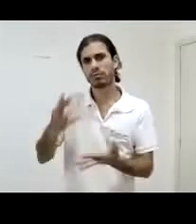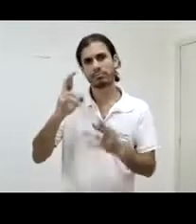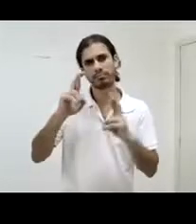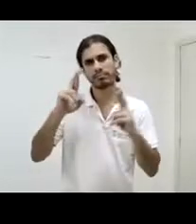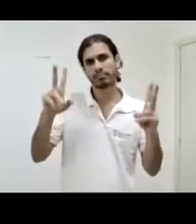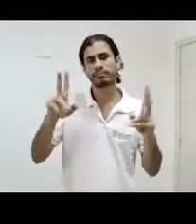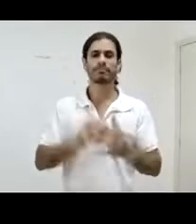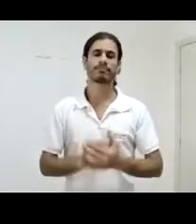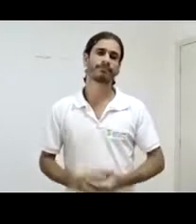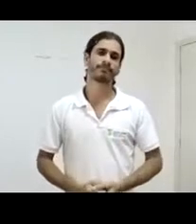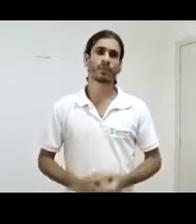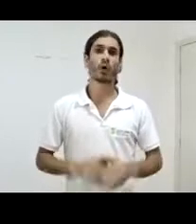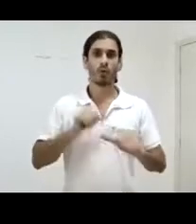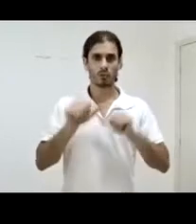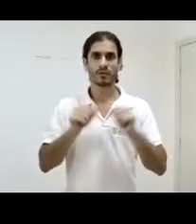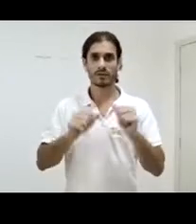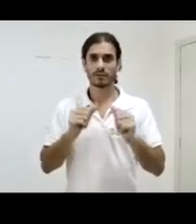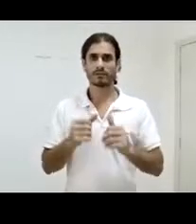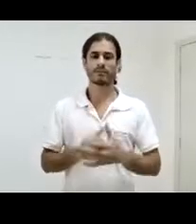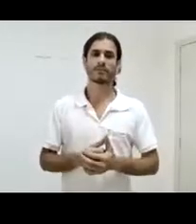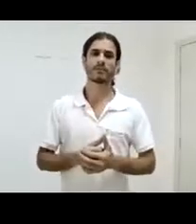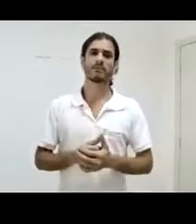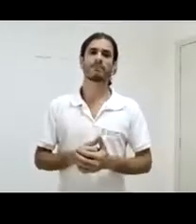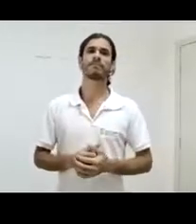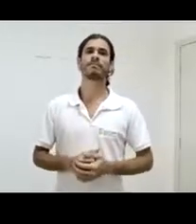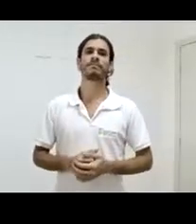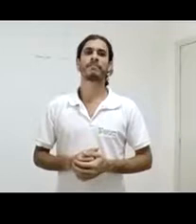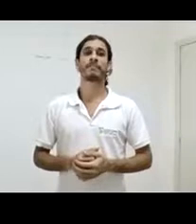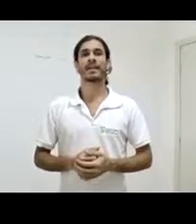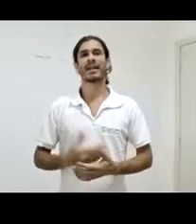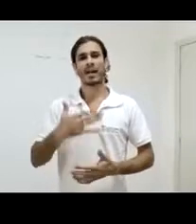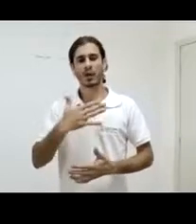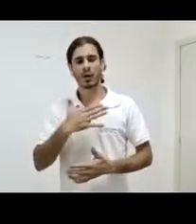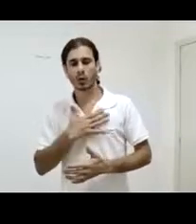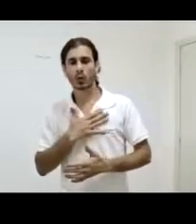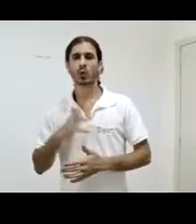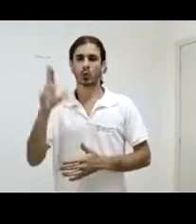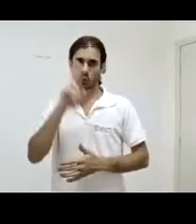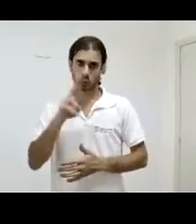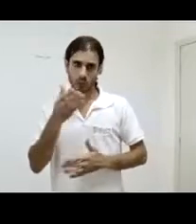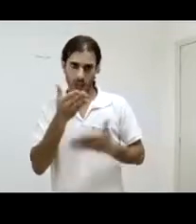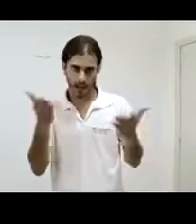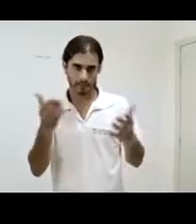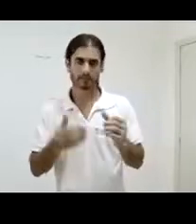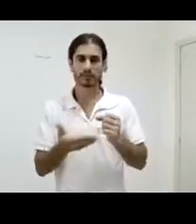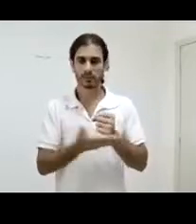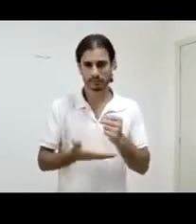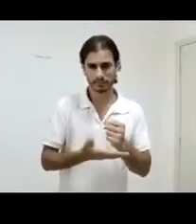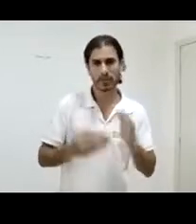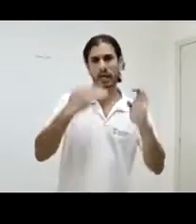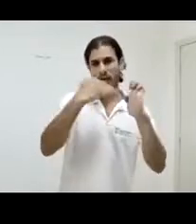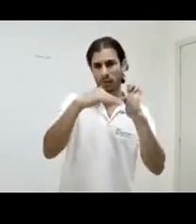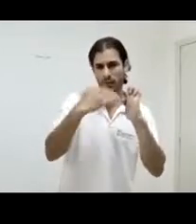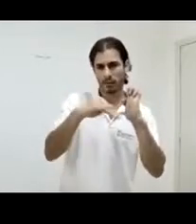Essas foram as referências que eu utilizei. Muito obrigada. Aqui está meu e-mail, meu contato.